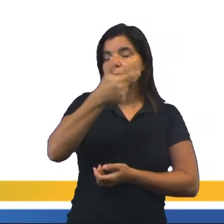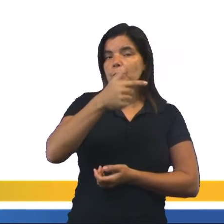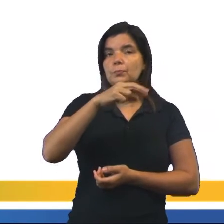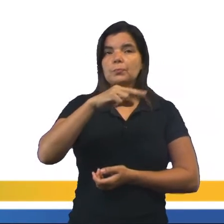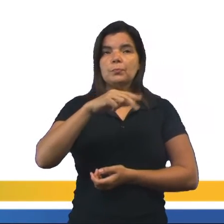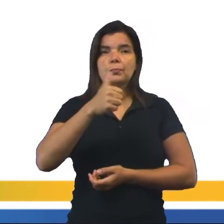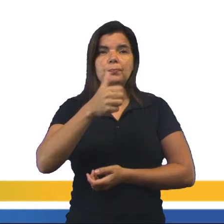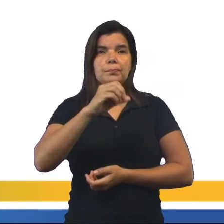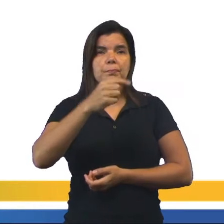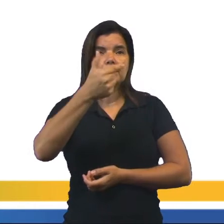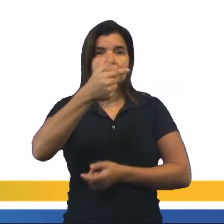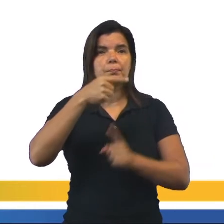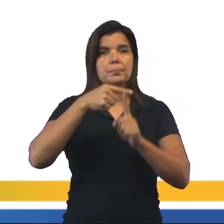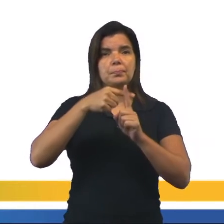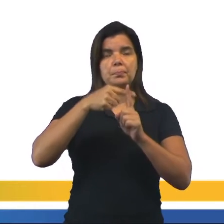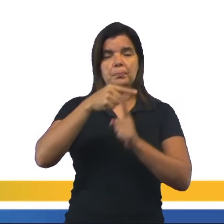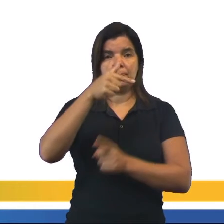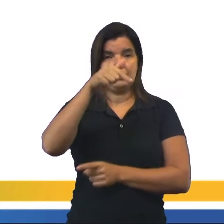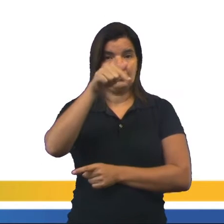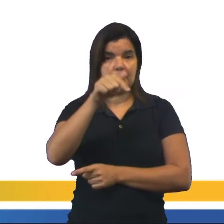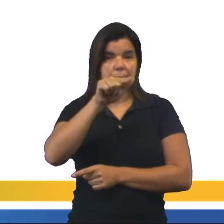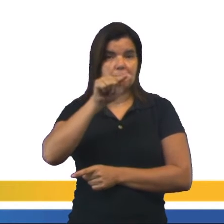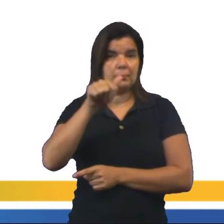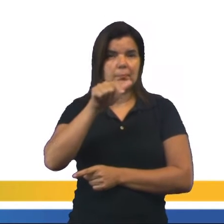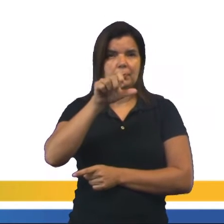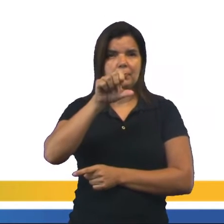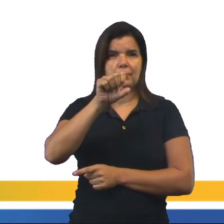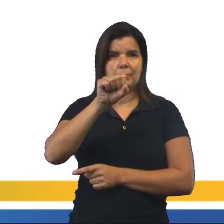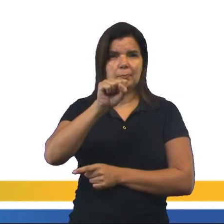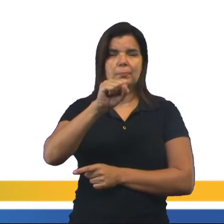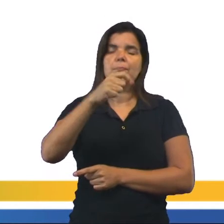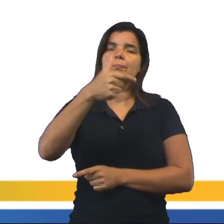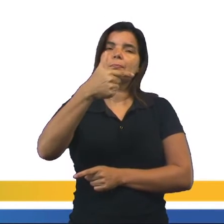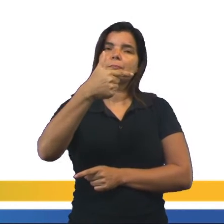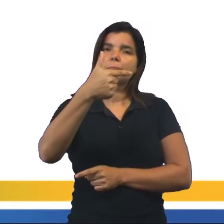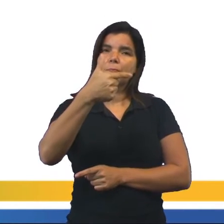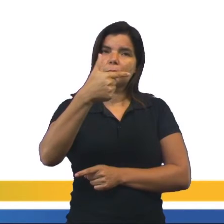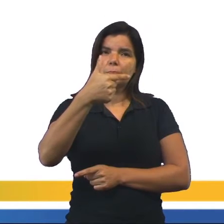é igual a 10 ao quadrado mais